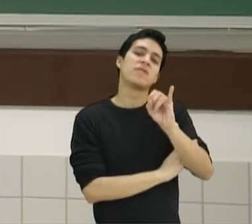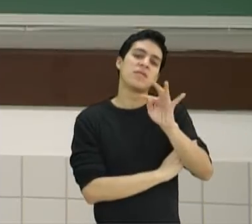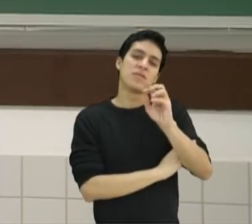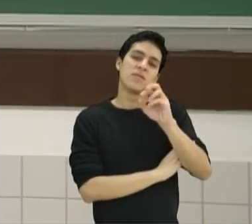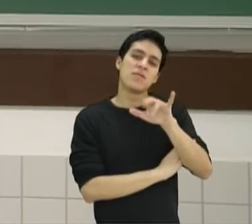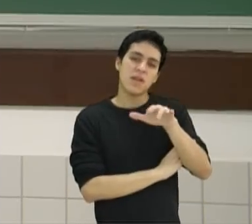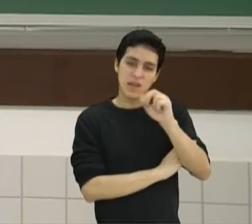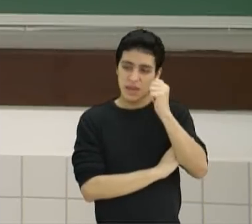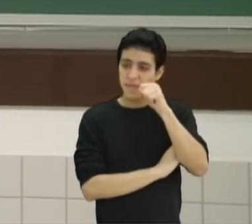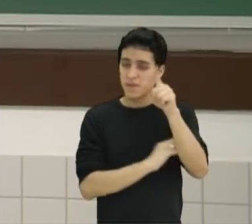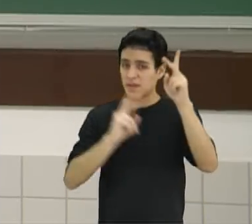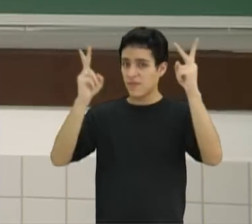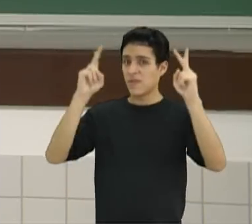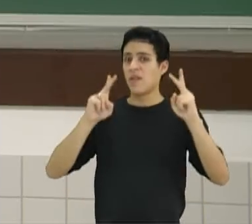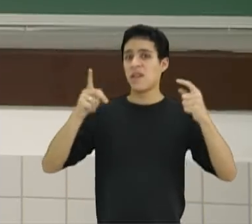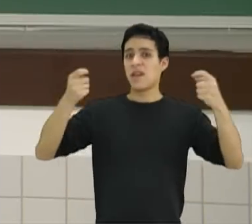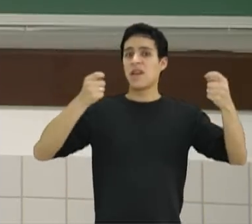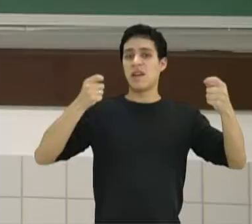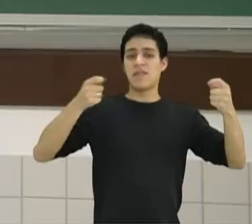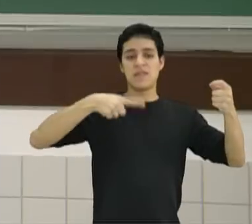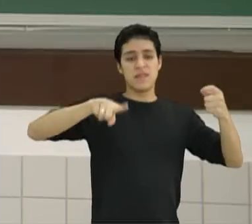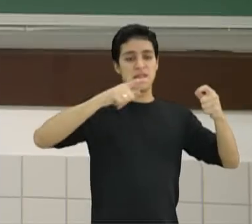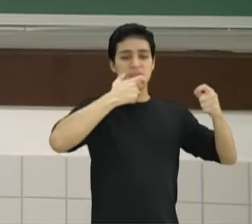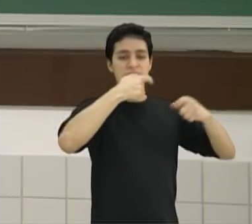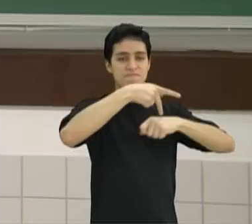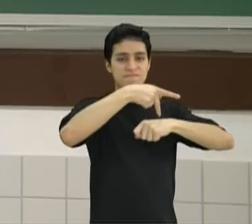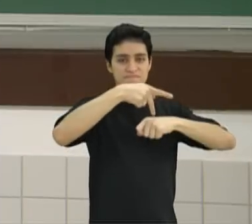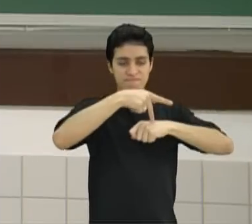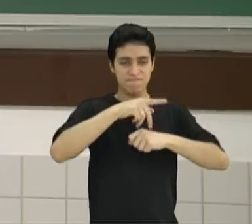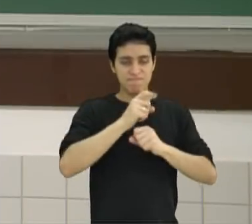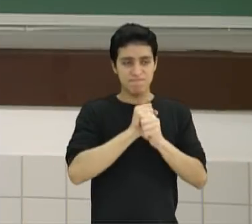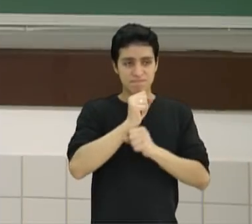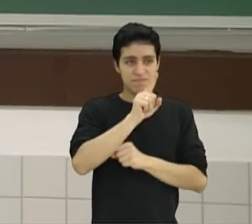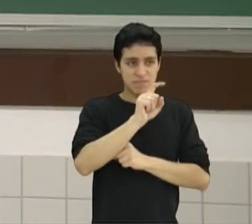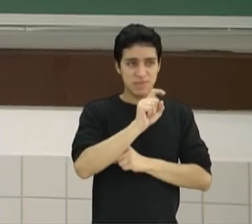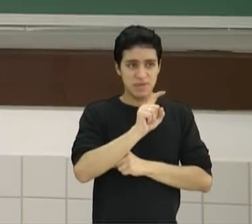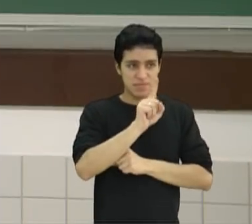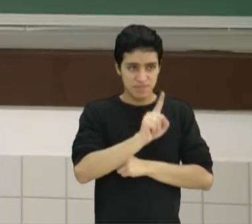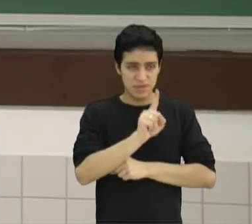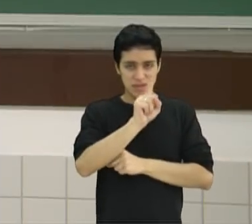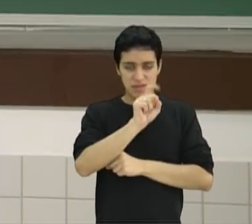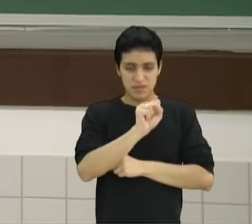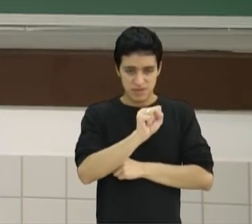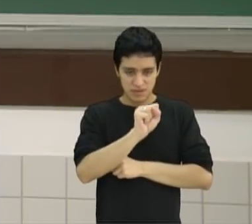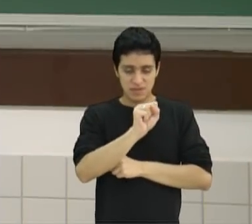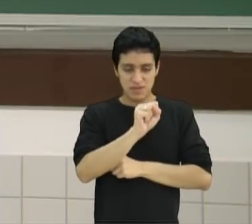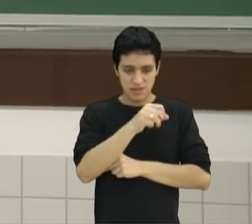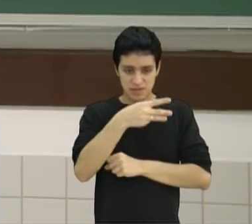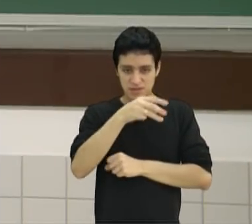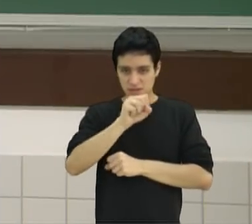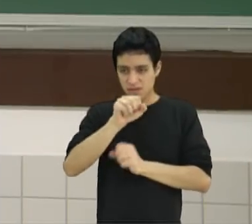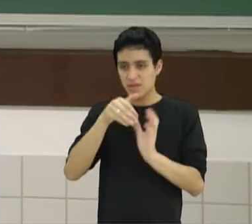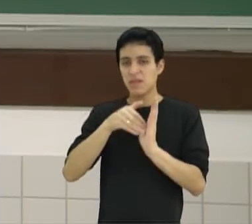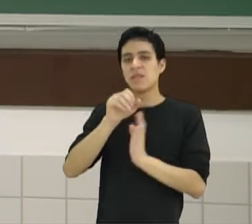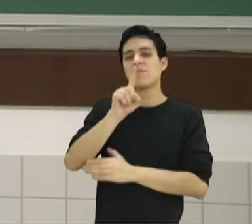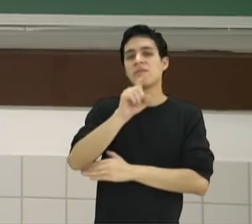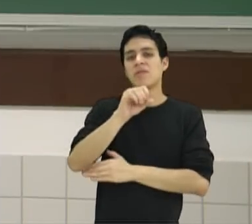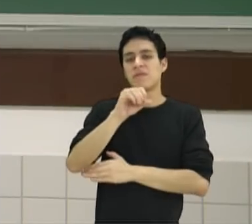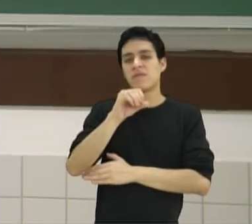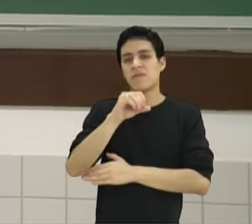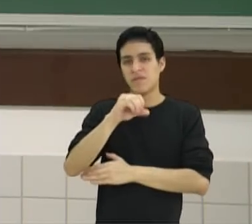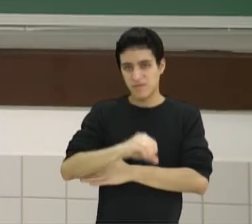Vitória governava a Inglaterra, período de 1838 a 1901, certo? Uma